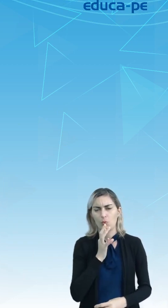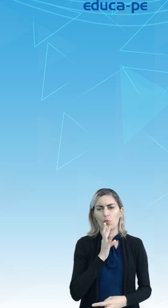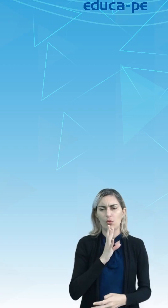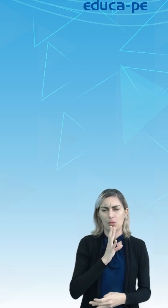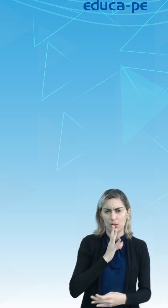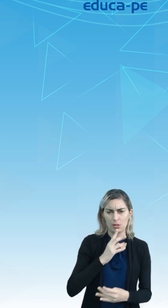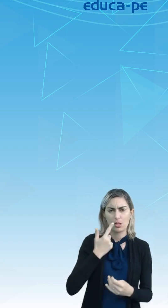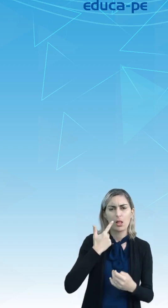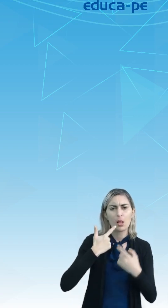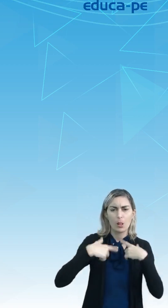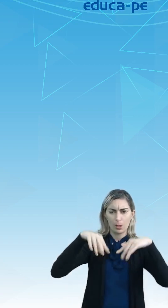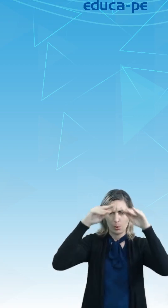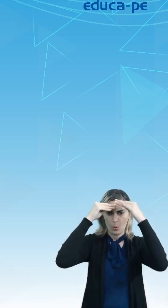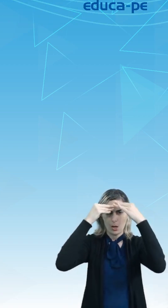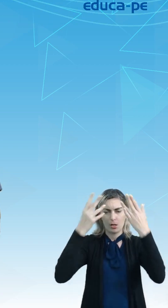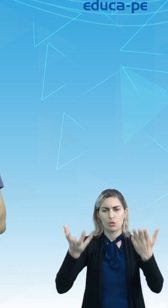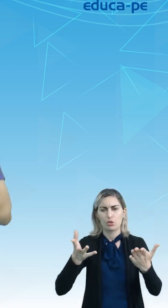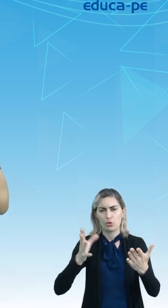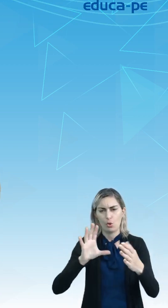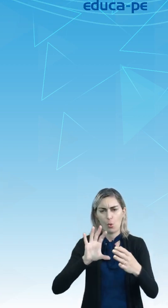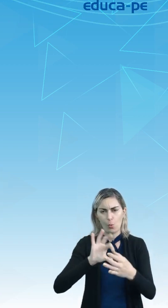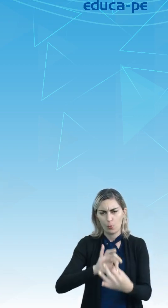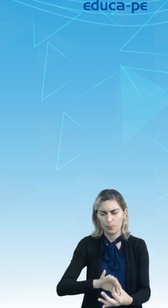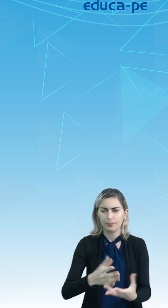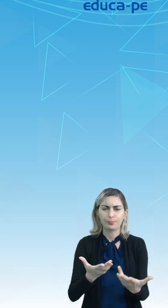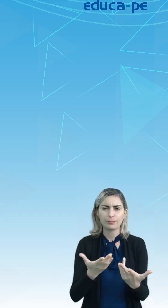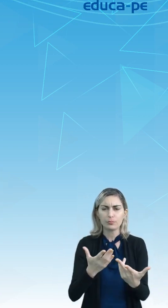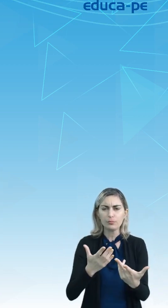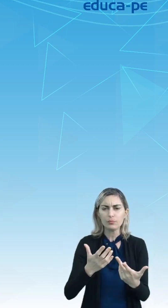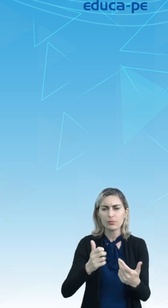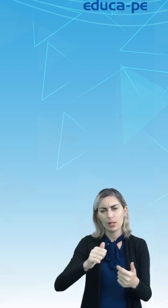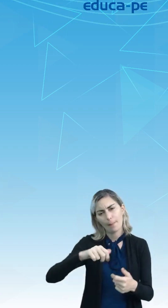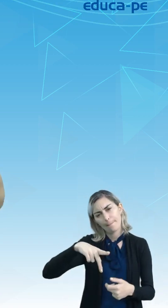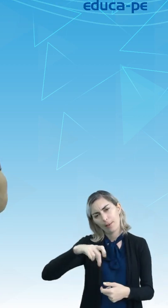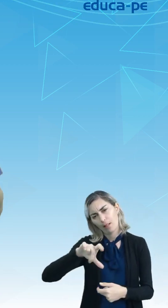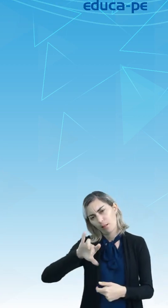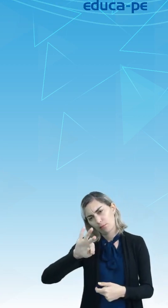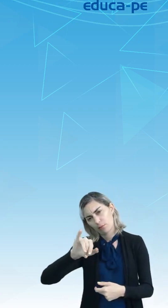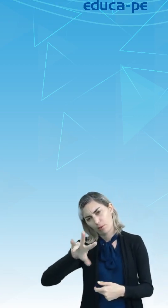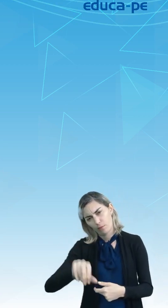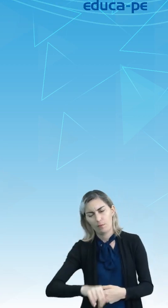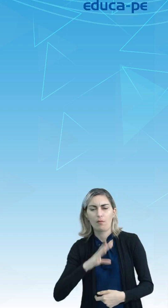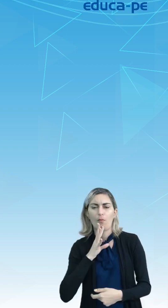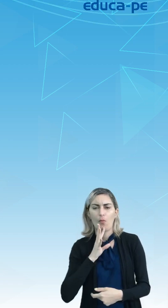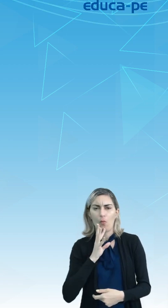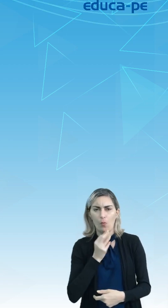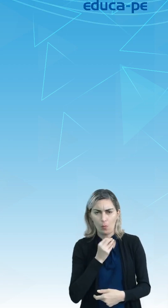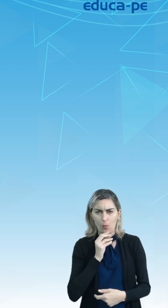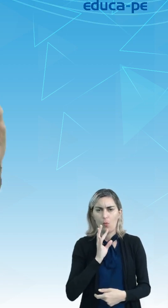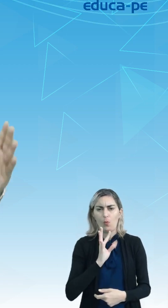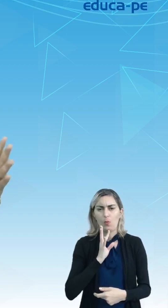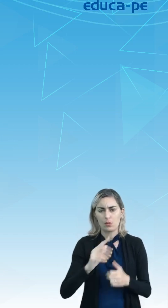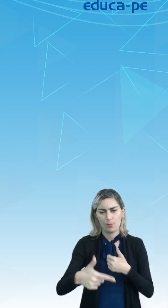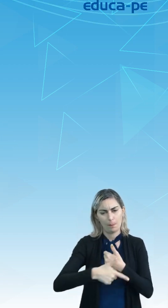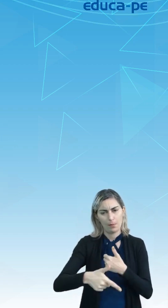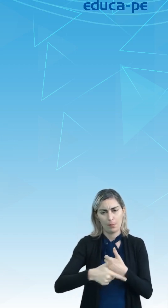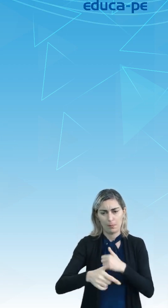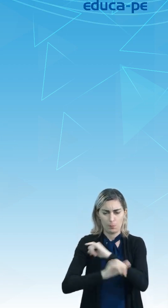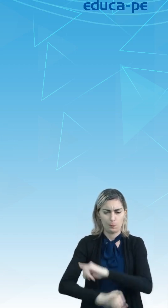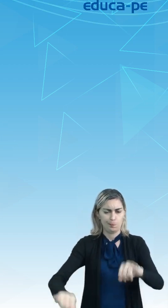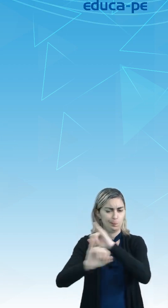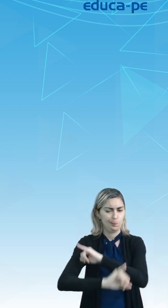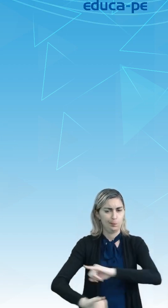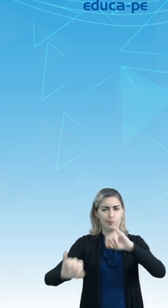da linguagem, a função conativa ou apelativa, conhecer isso. Conhecer o papel da